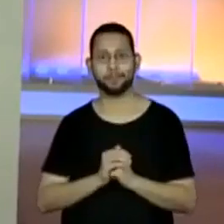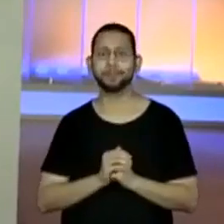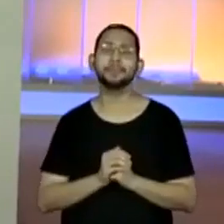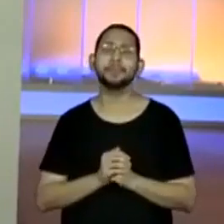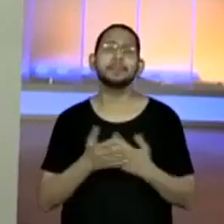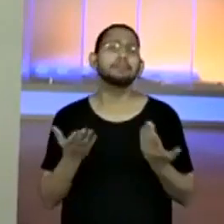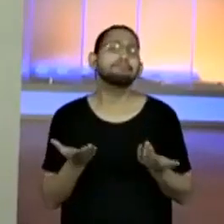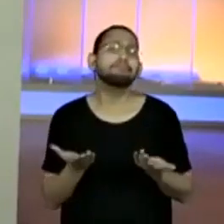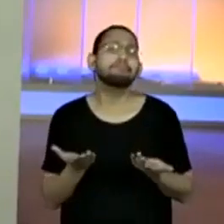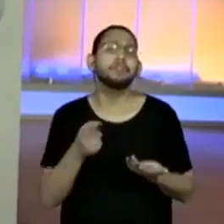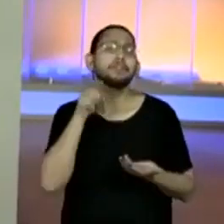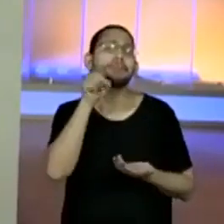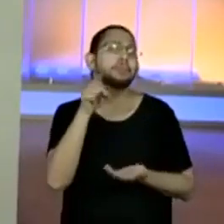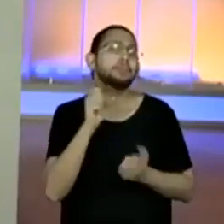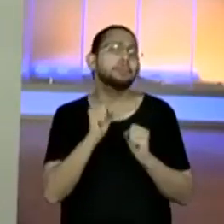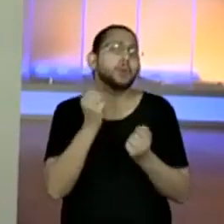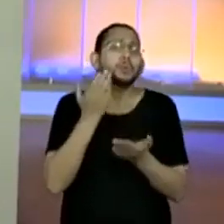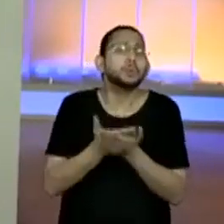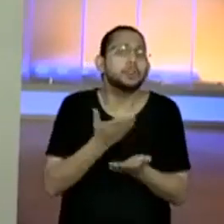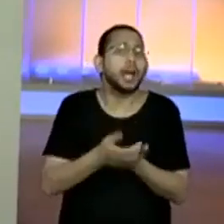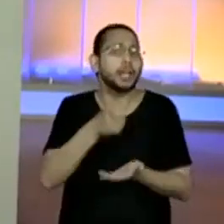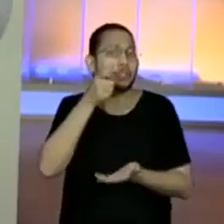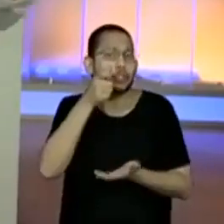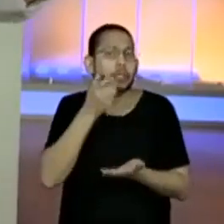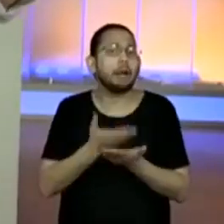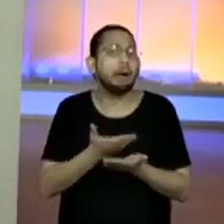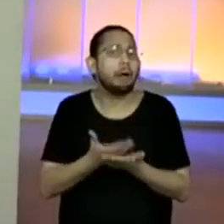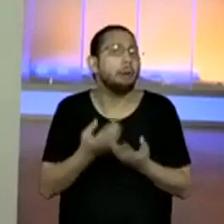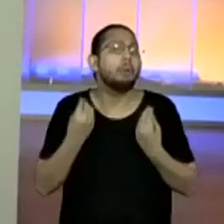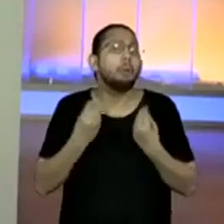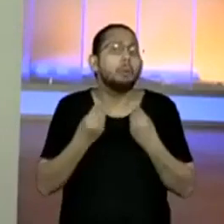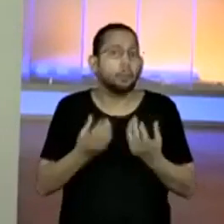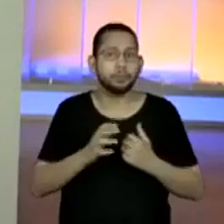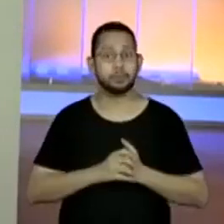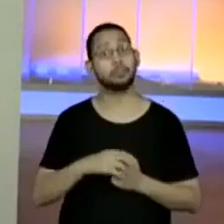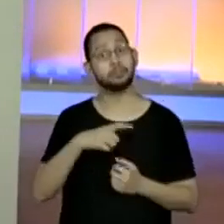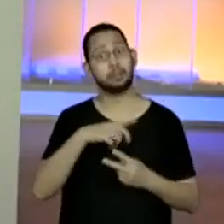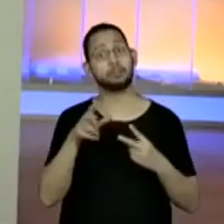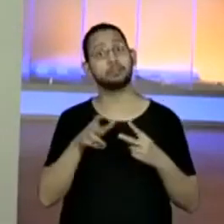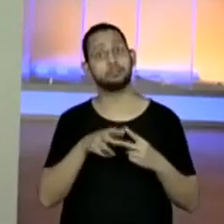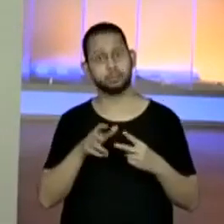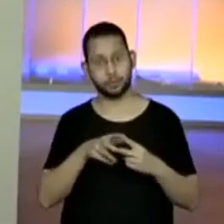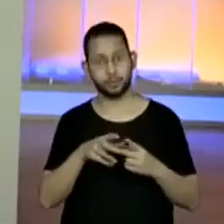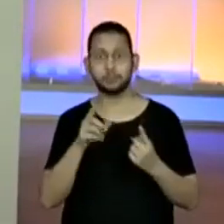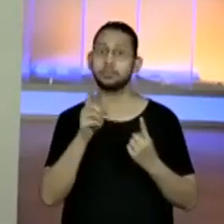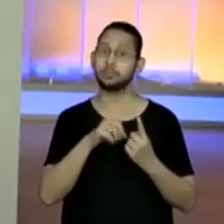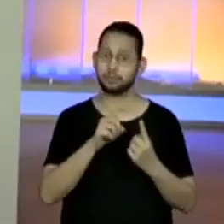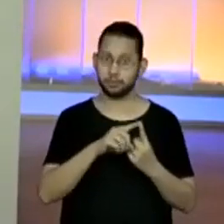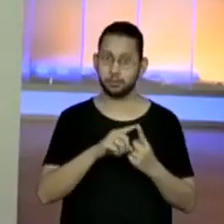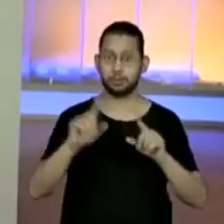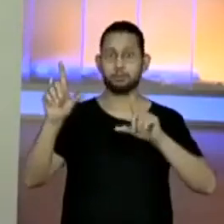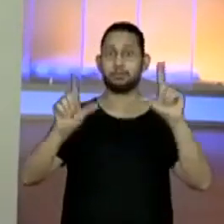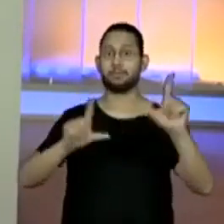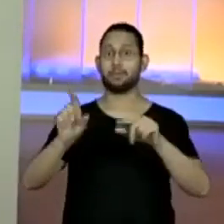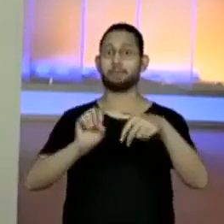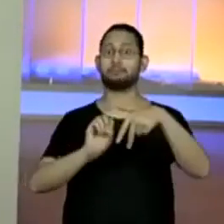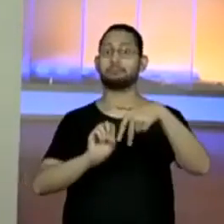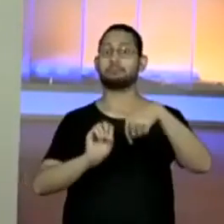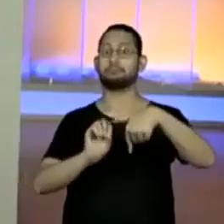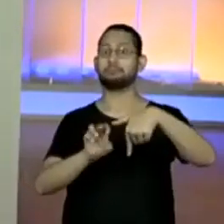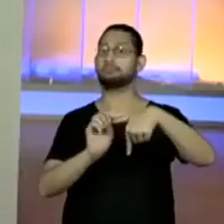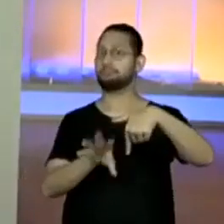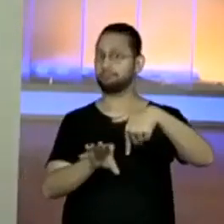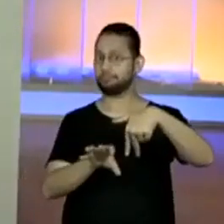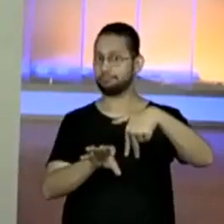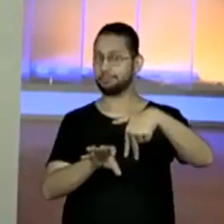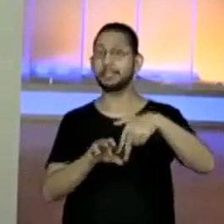posso estudar, por onde eu posso ver essa aula? A gente tem alguns caminhos. Você pode ver essa aula pelo canal da TV Educação, bem